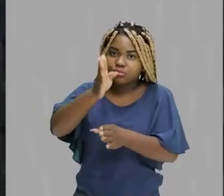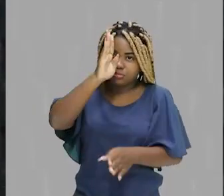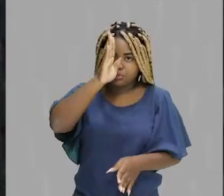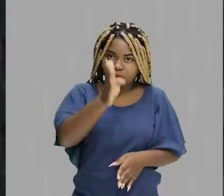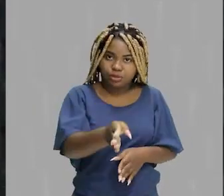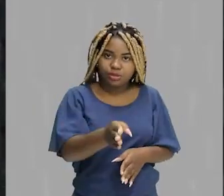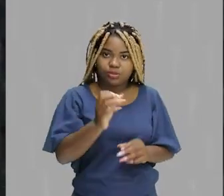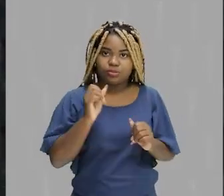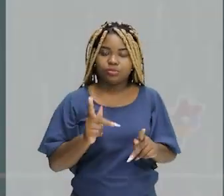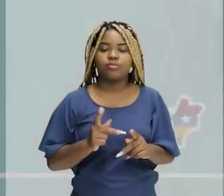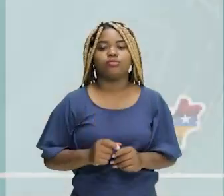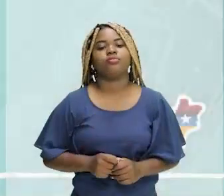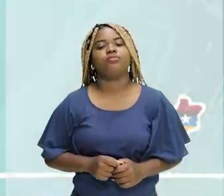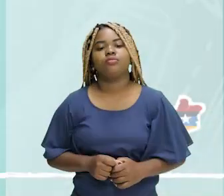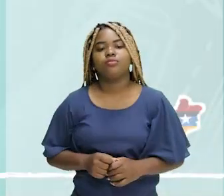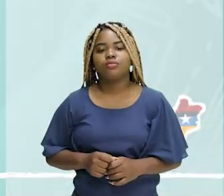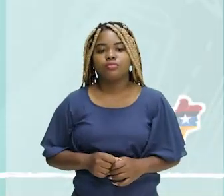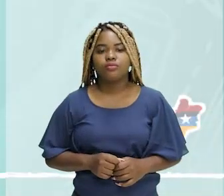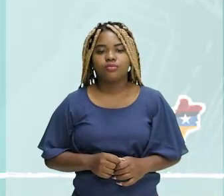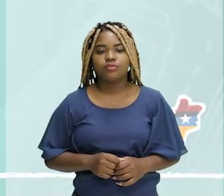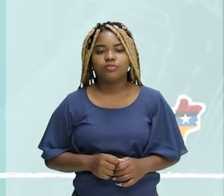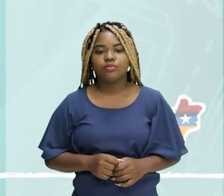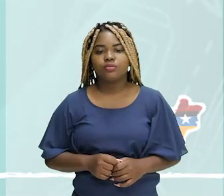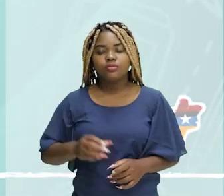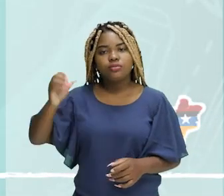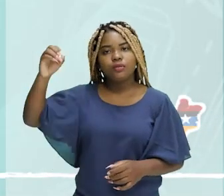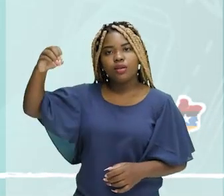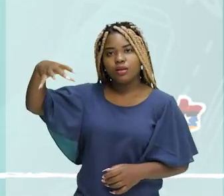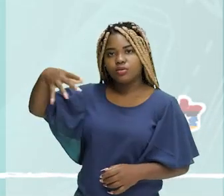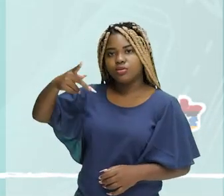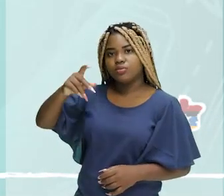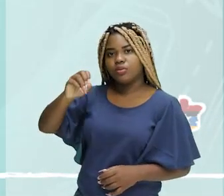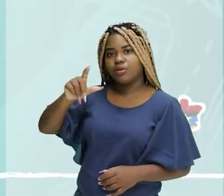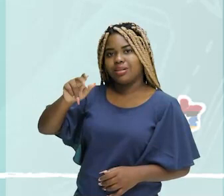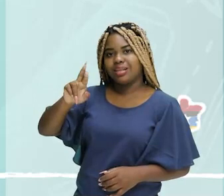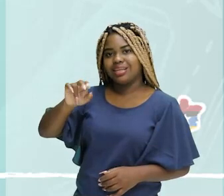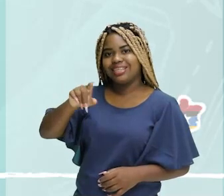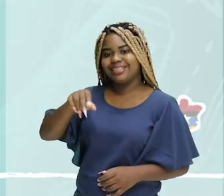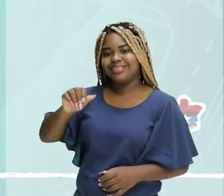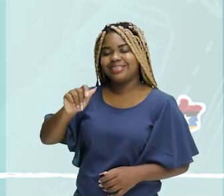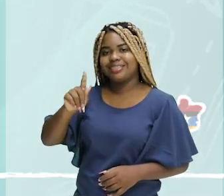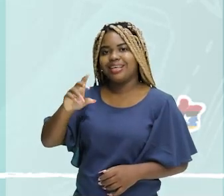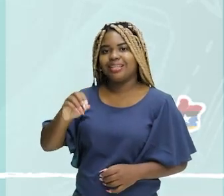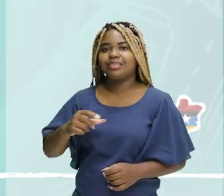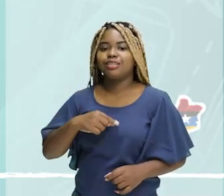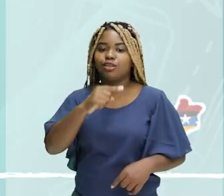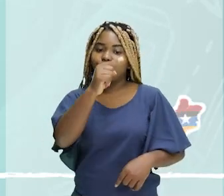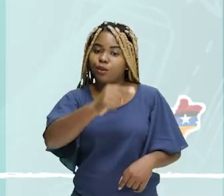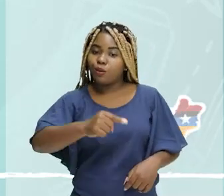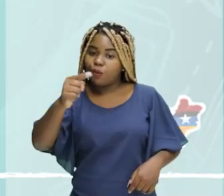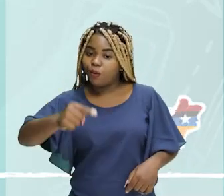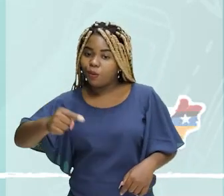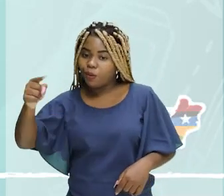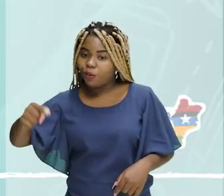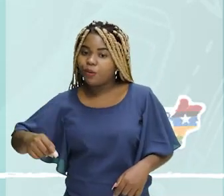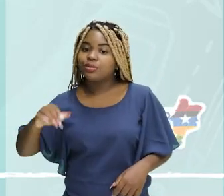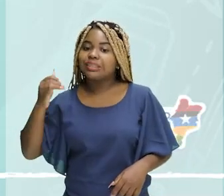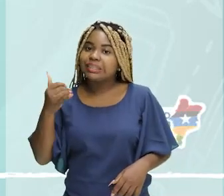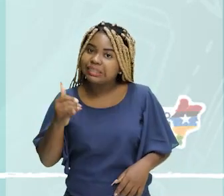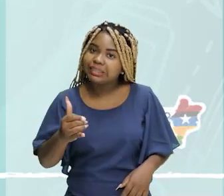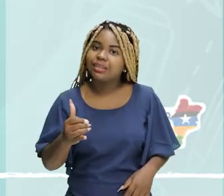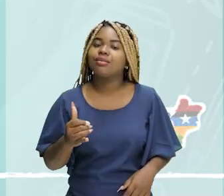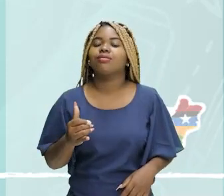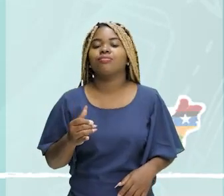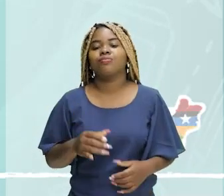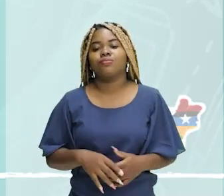Show? Bom, a luz polarizada é um conjunto de ondas eletromagnéticas que